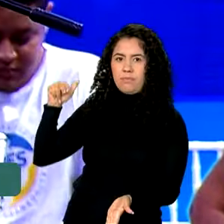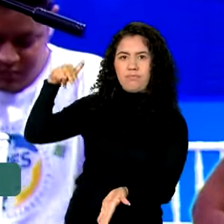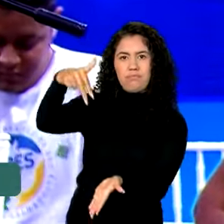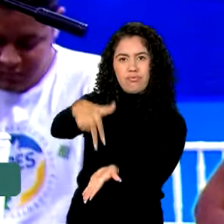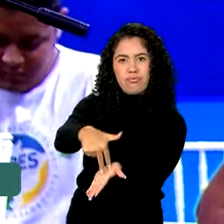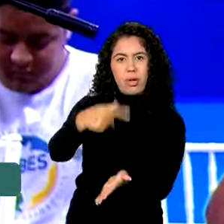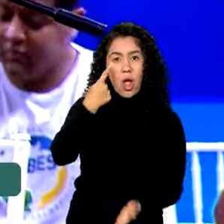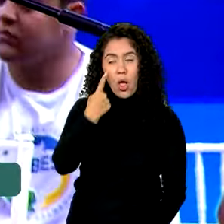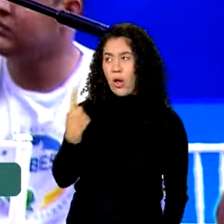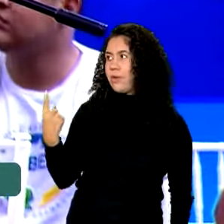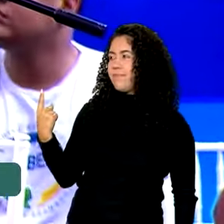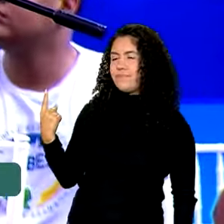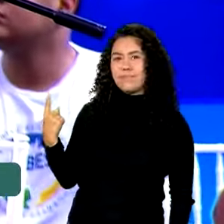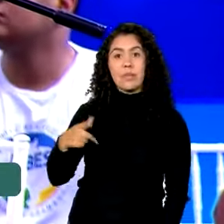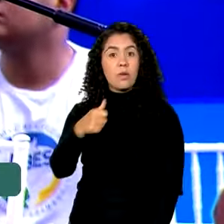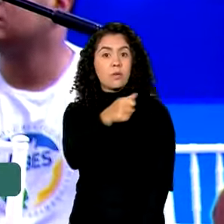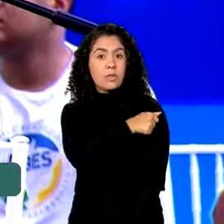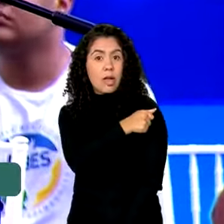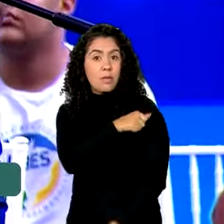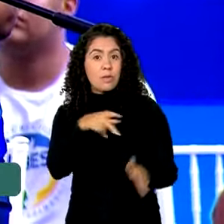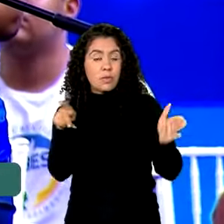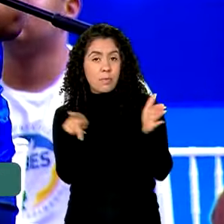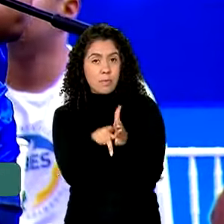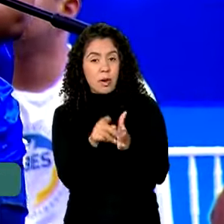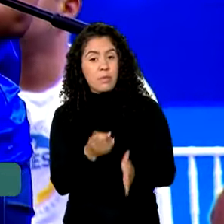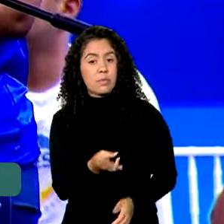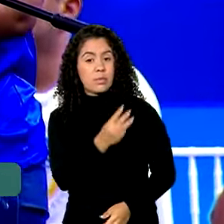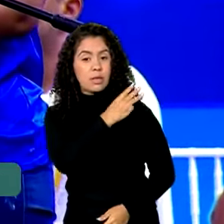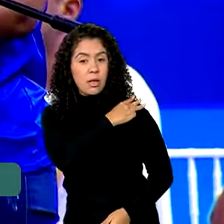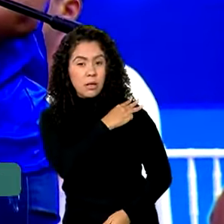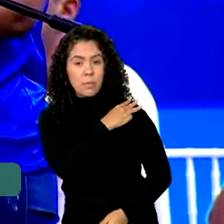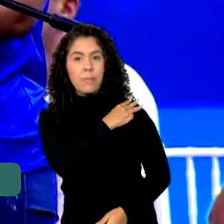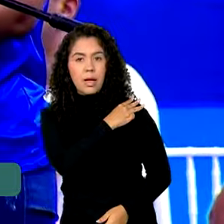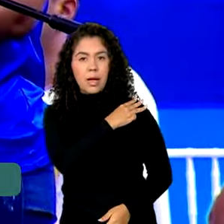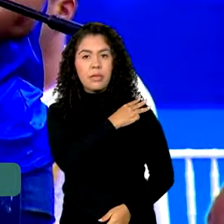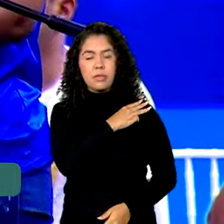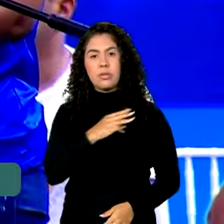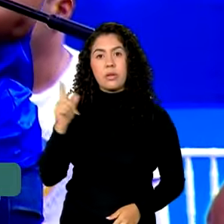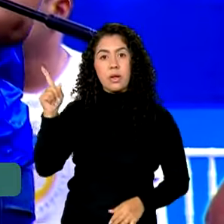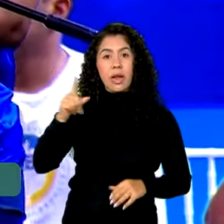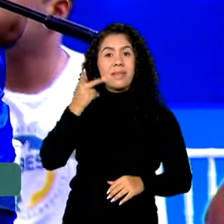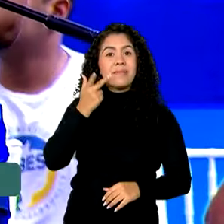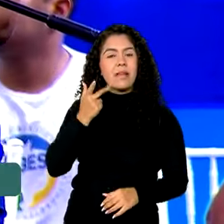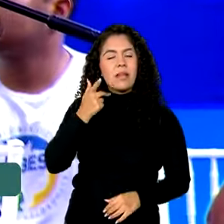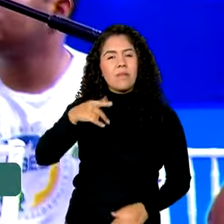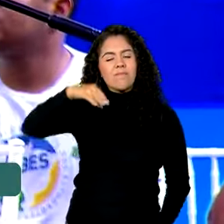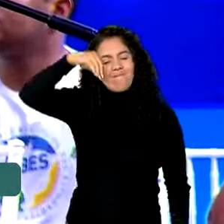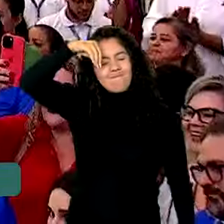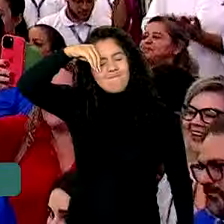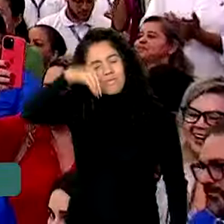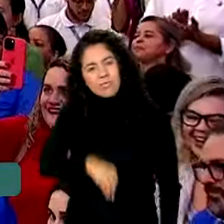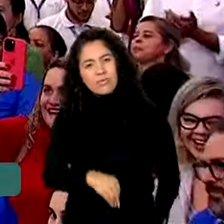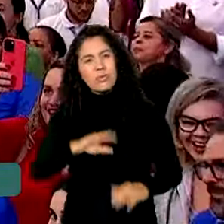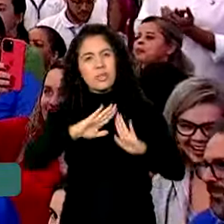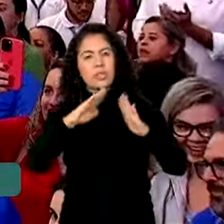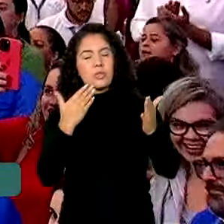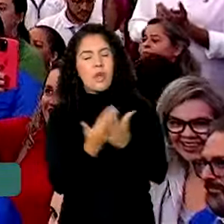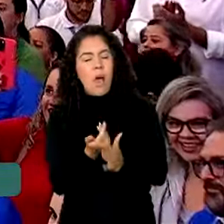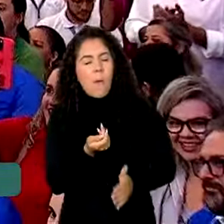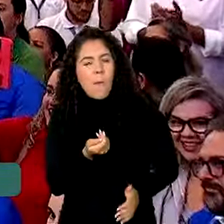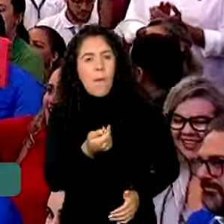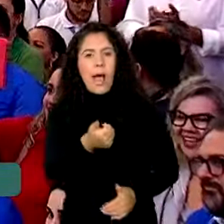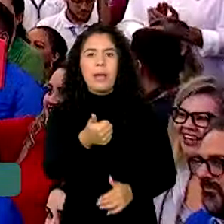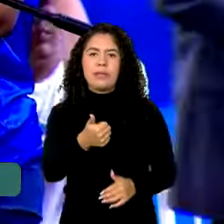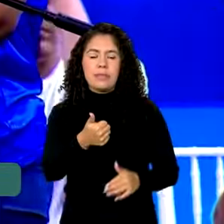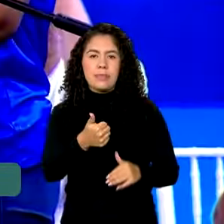aluna do ensino médio de Fortaleza, no Ceará, Abigail, quase desistiu de estudar. Criada por mãe solo, a aluna só